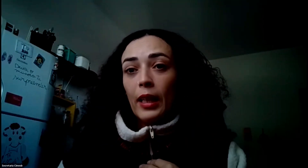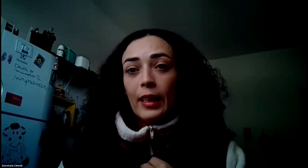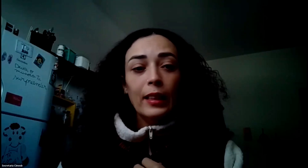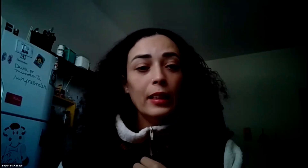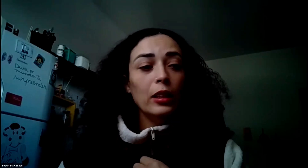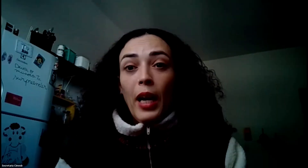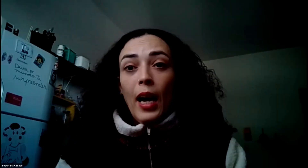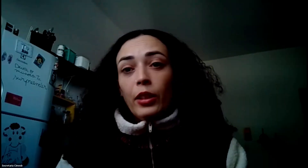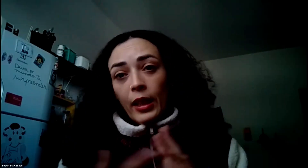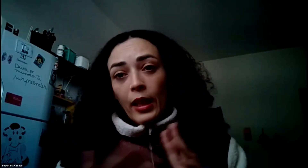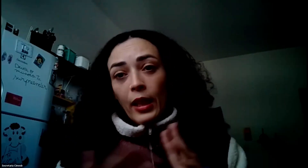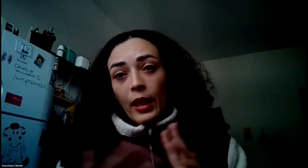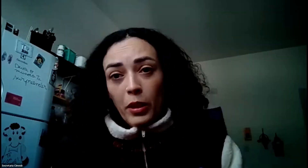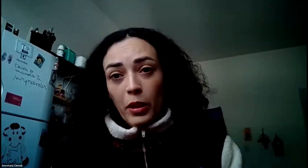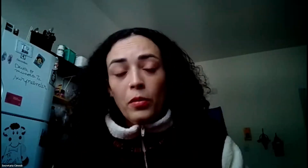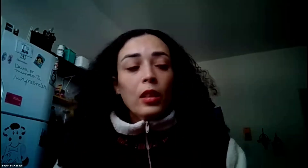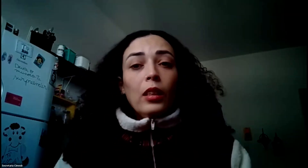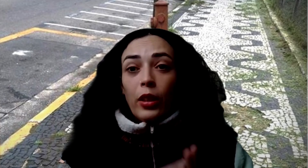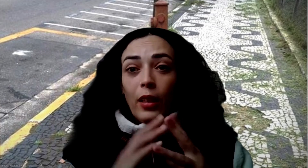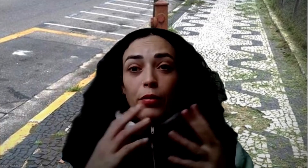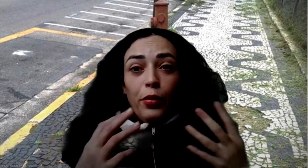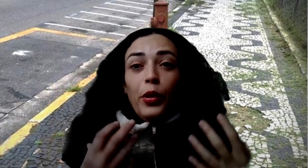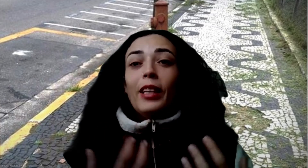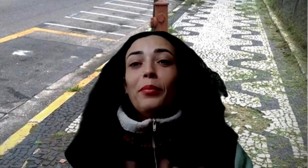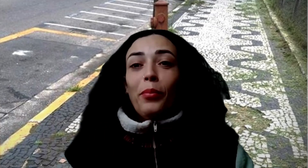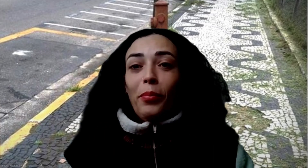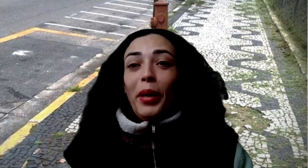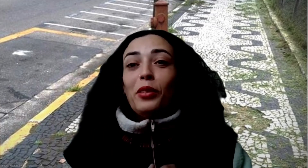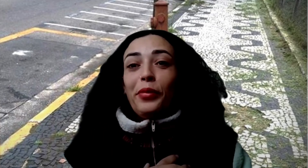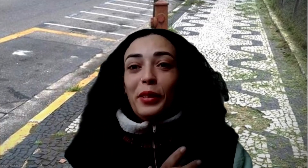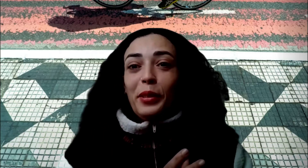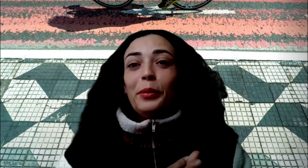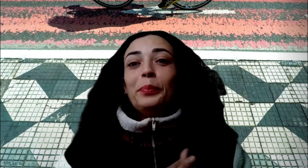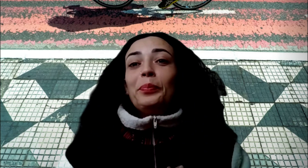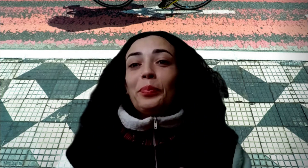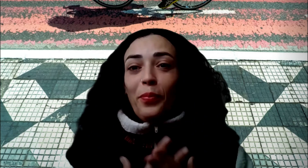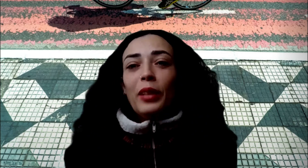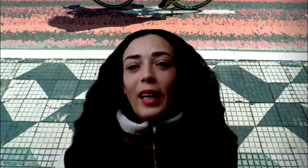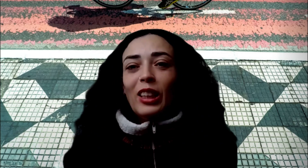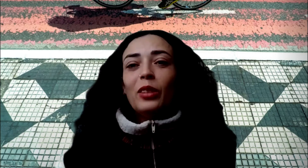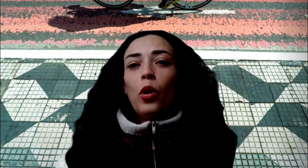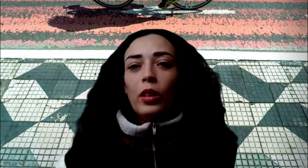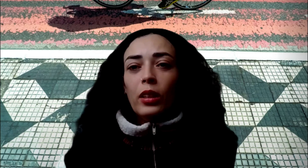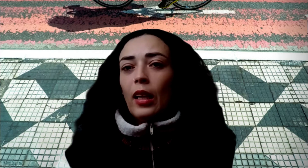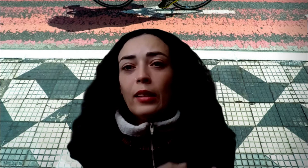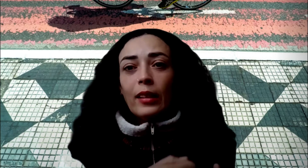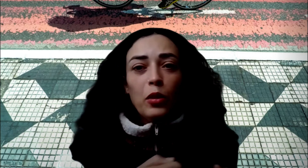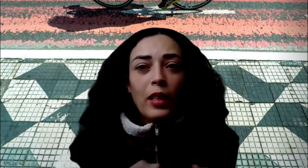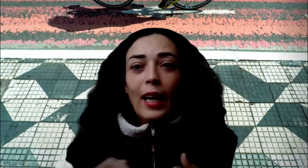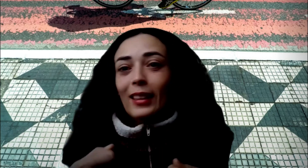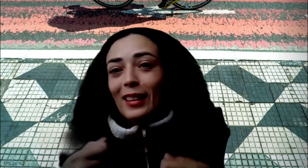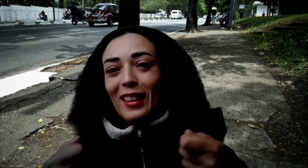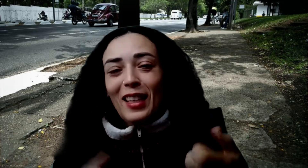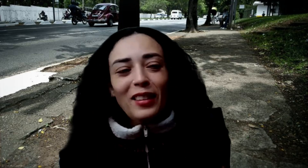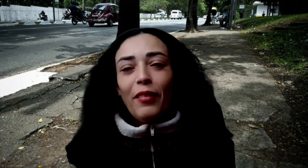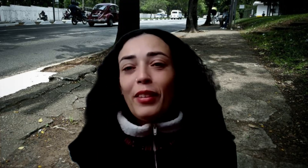conheci uma pessoa cadeirante, ela estava no evento, a gente fez amizade, depois ela falou assim, você consegue me ajudar a